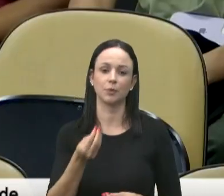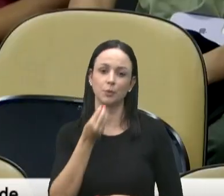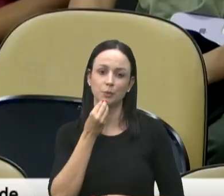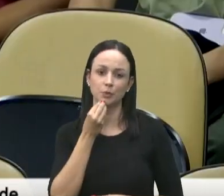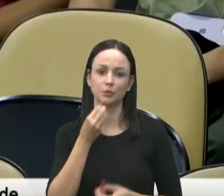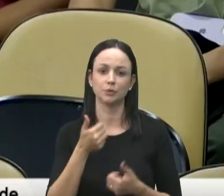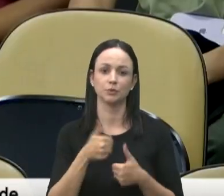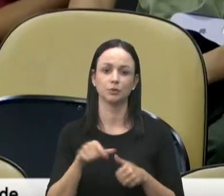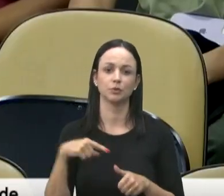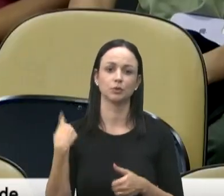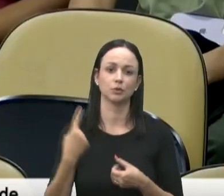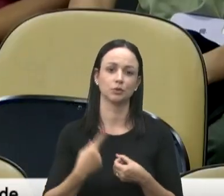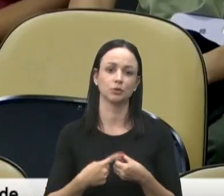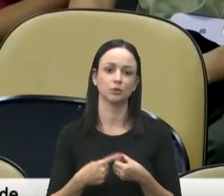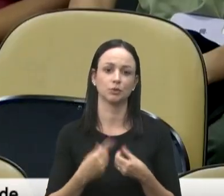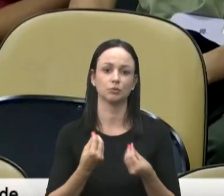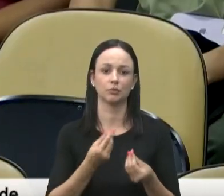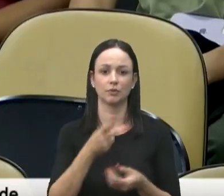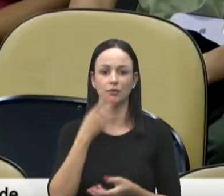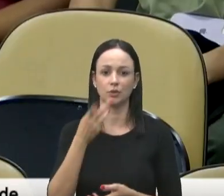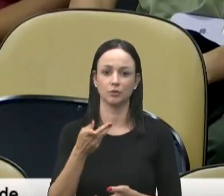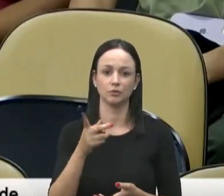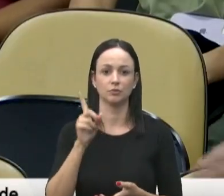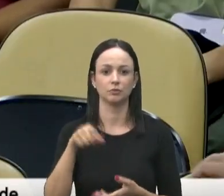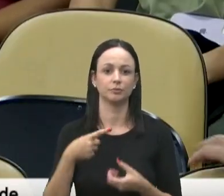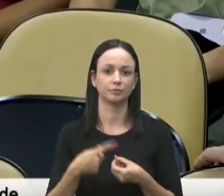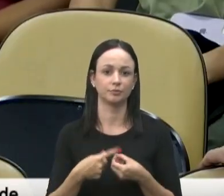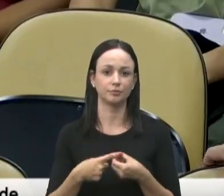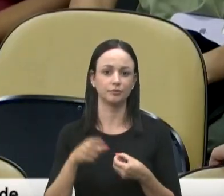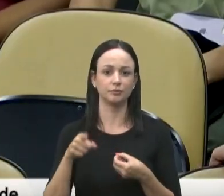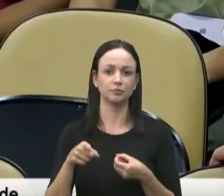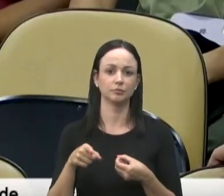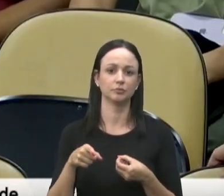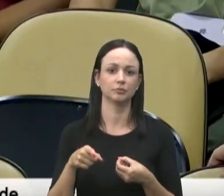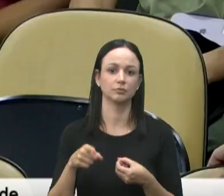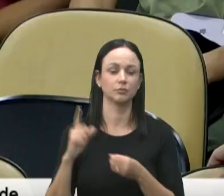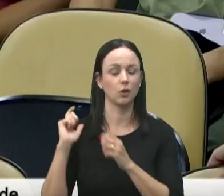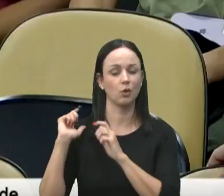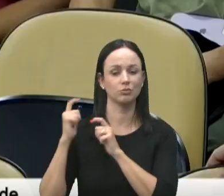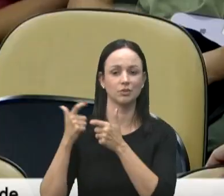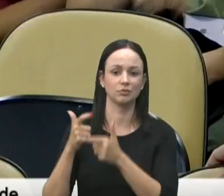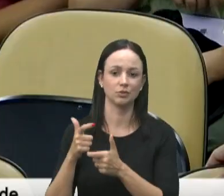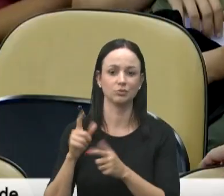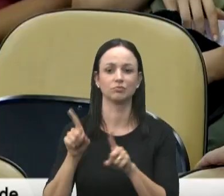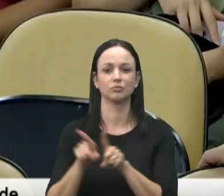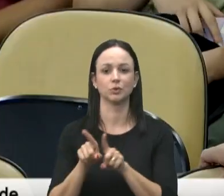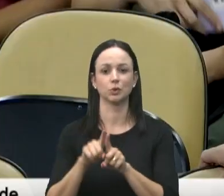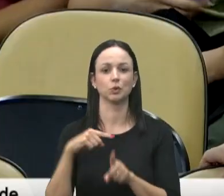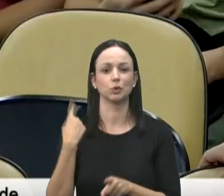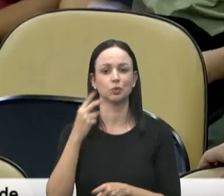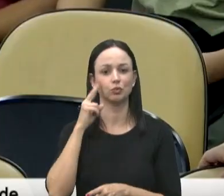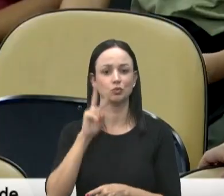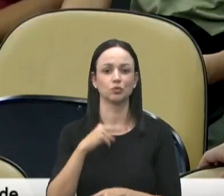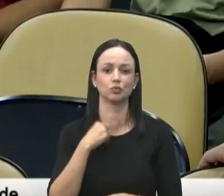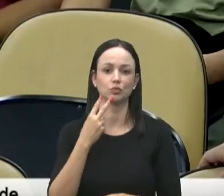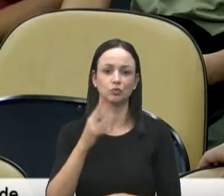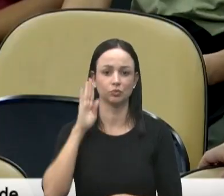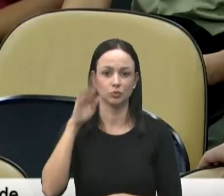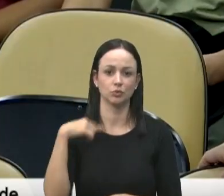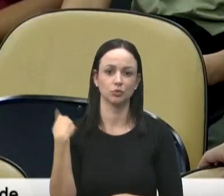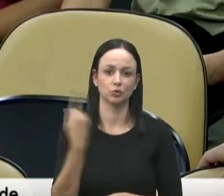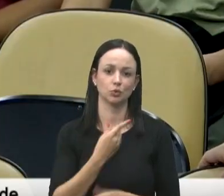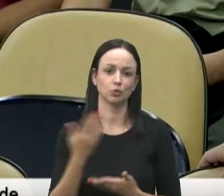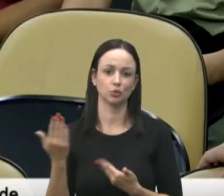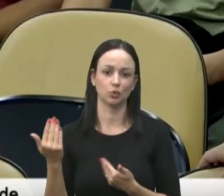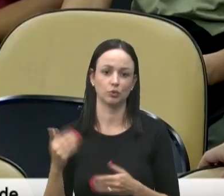ter isso na nossa cidade, porque, como vocês falaram, é uma cidade muito conservadora e onde a gente não vê voz, principalmente para nós que somos